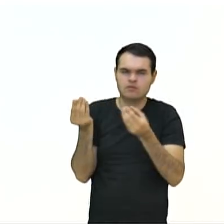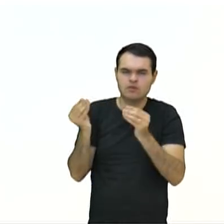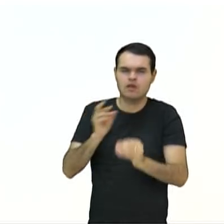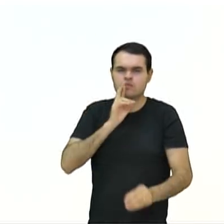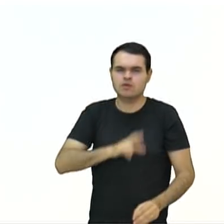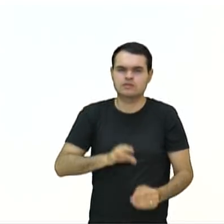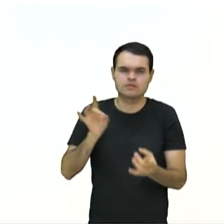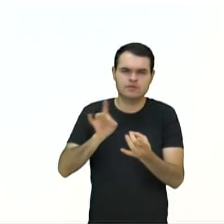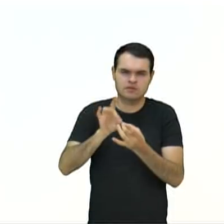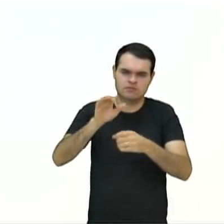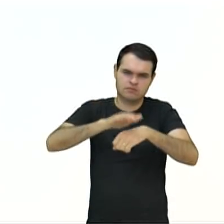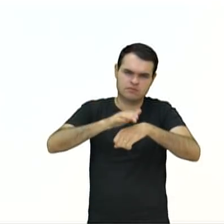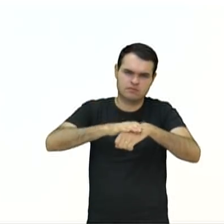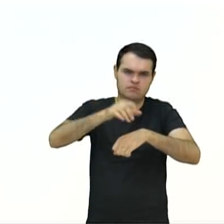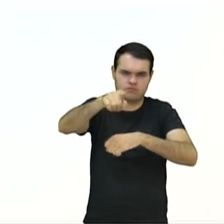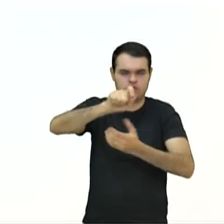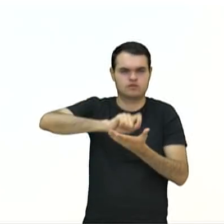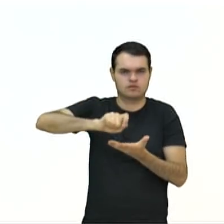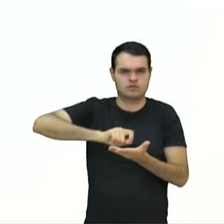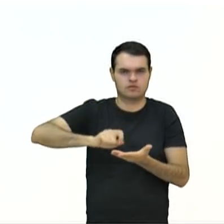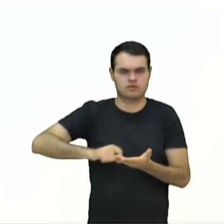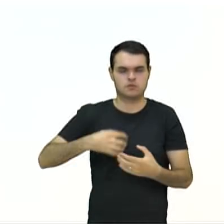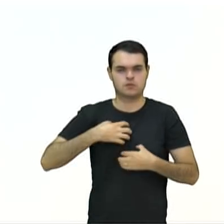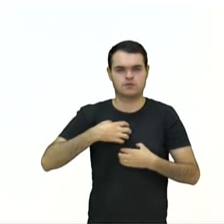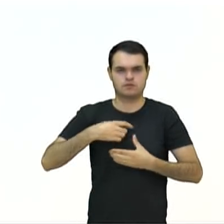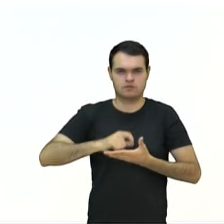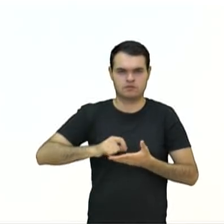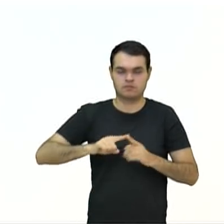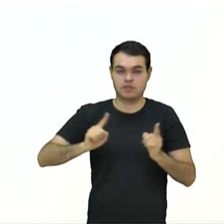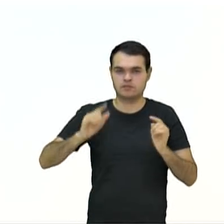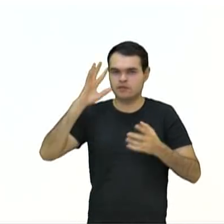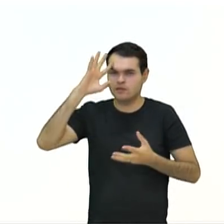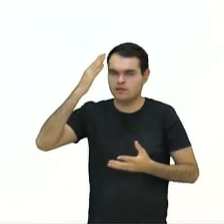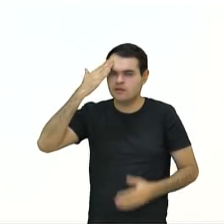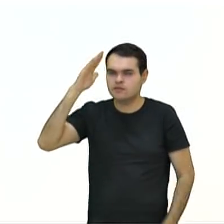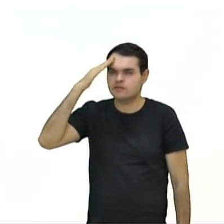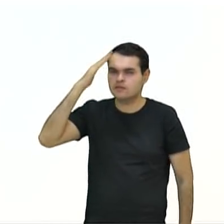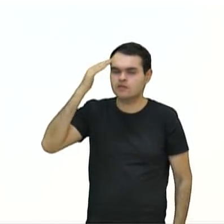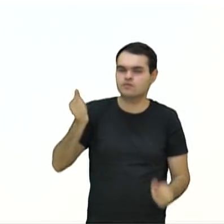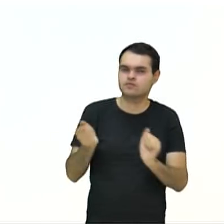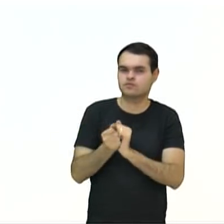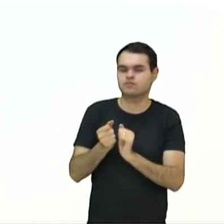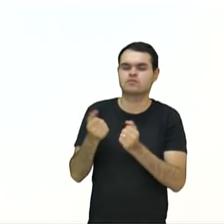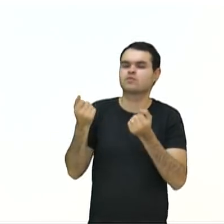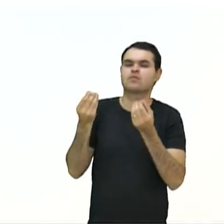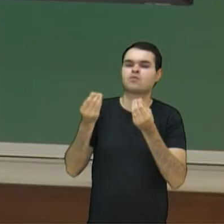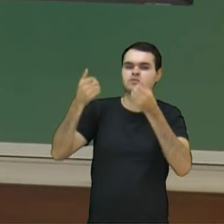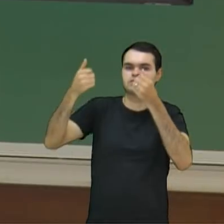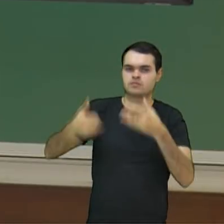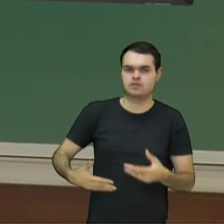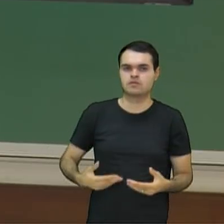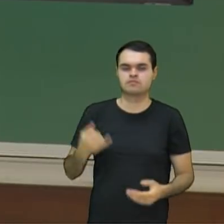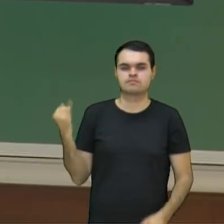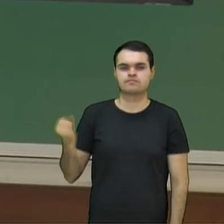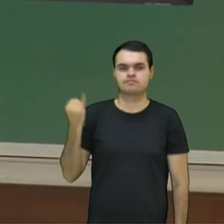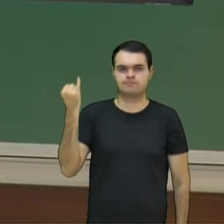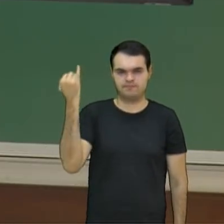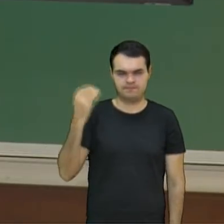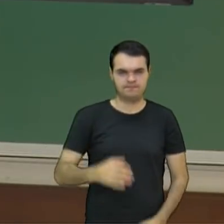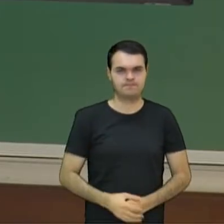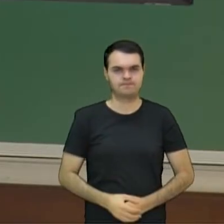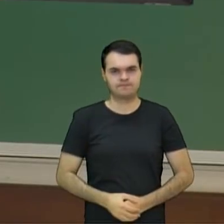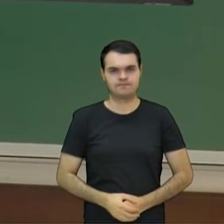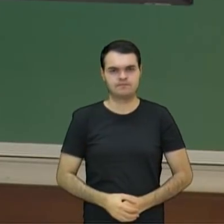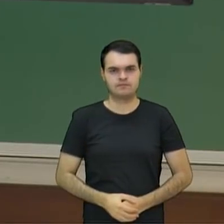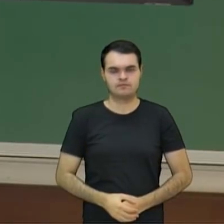específica, porque aí vocês escrevem no caderno com as palavras de vocês. Mas vamos entender junto como que nós podemos dizer dessa importância econômica. Se a